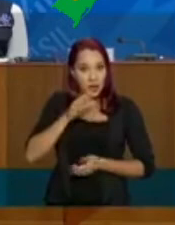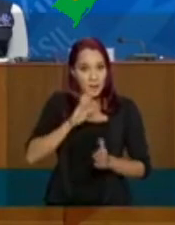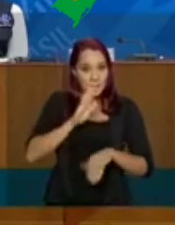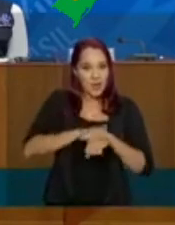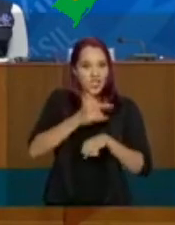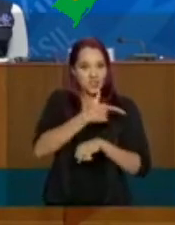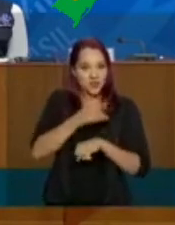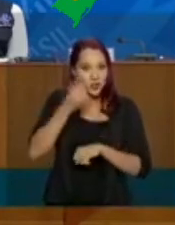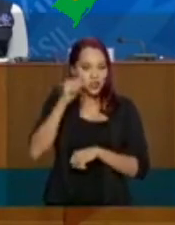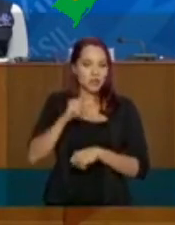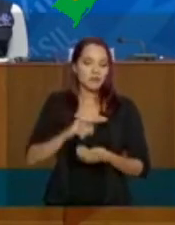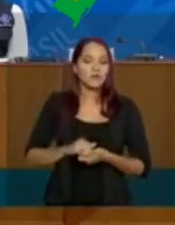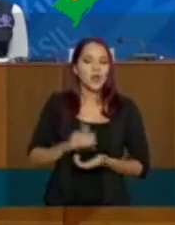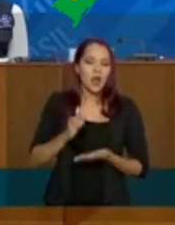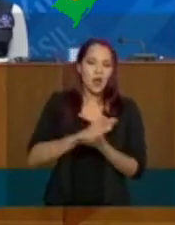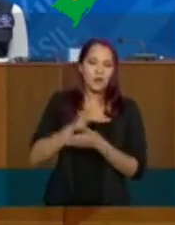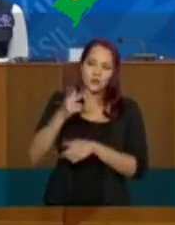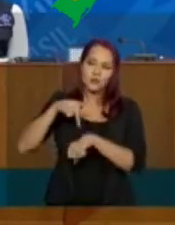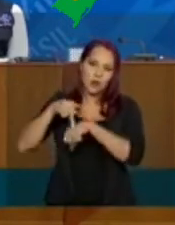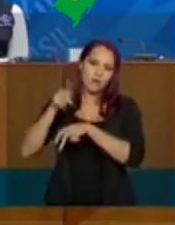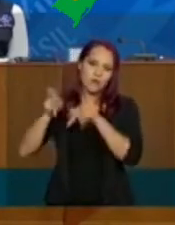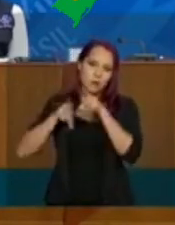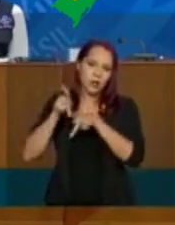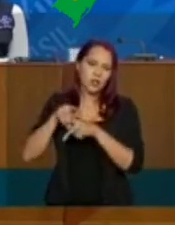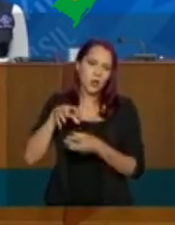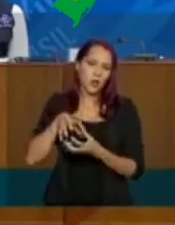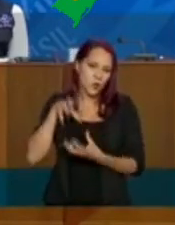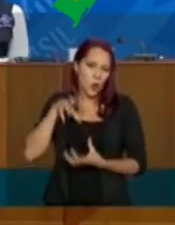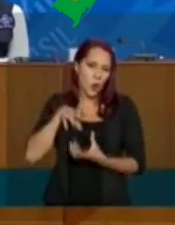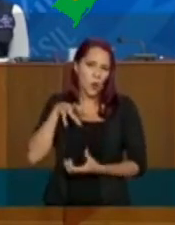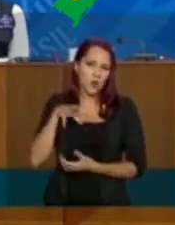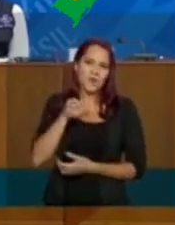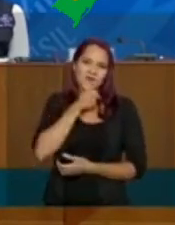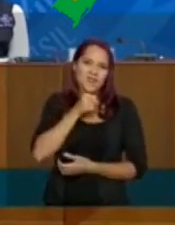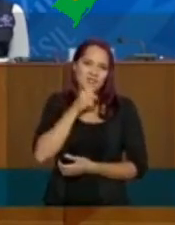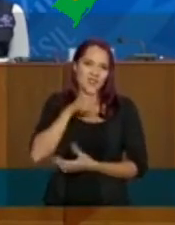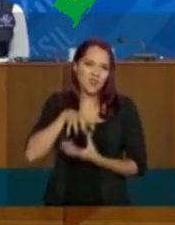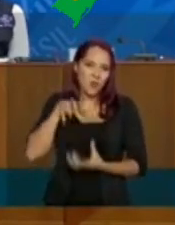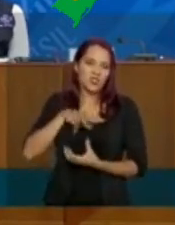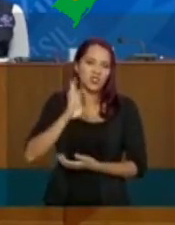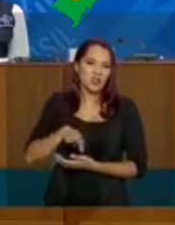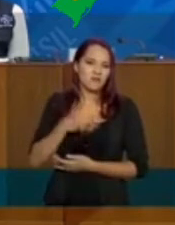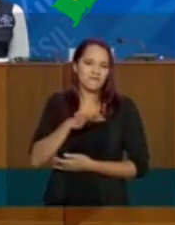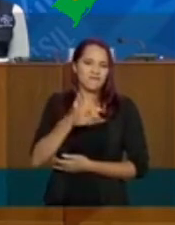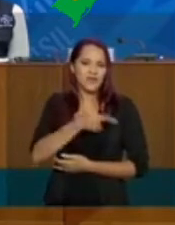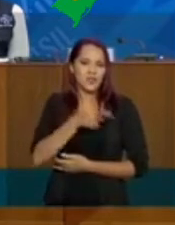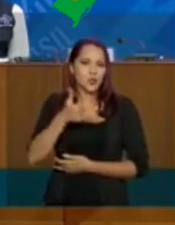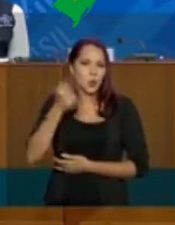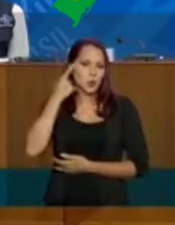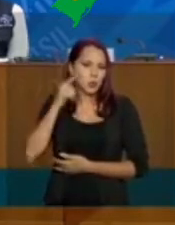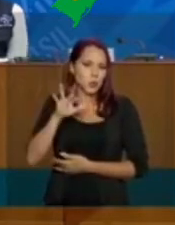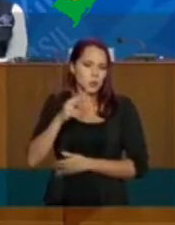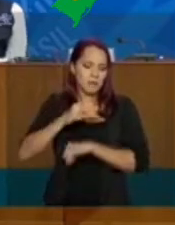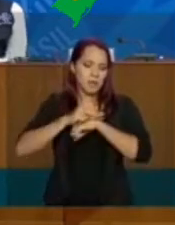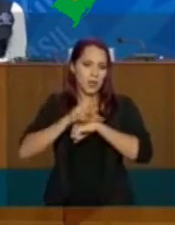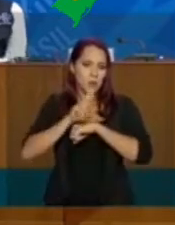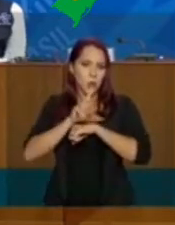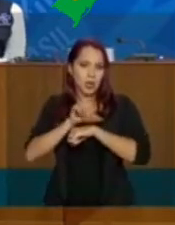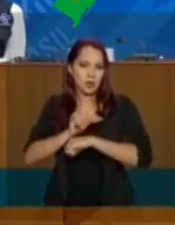dias? Mas isso aconteceu em alguns países que têm população muito idosa, não é isso? Na Itália foi 22. É isso.